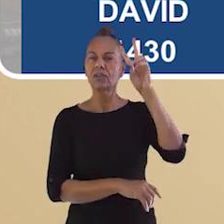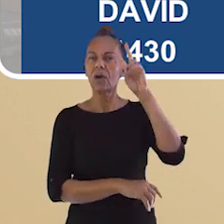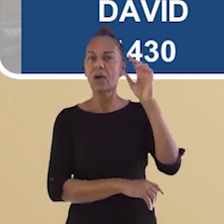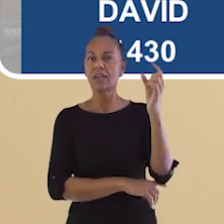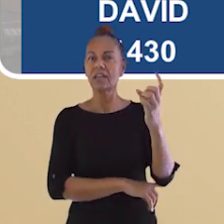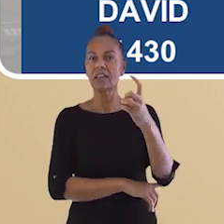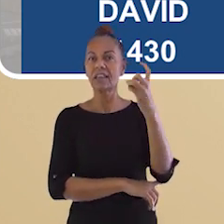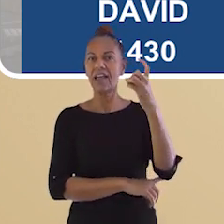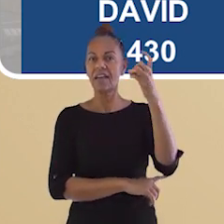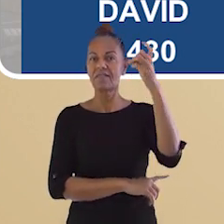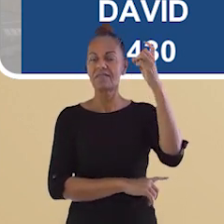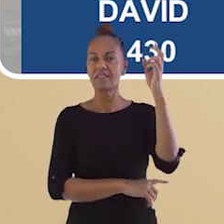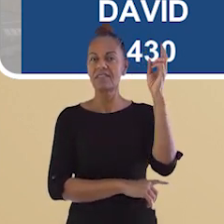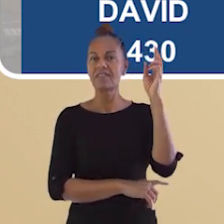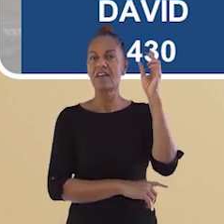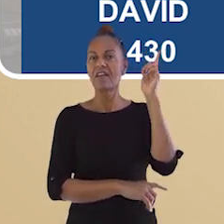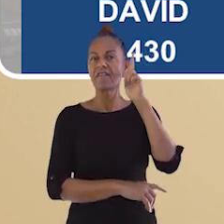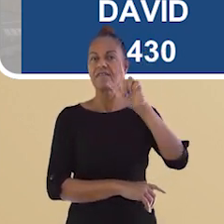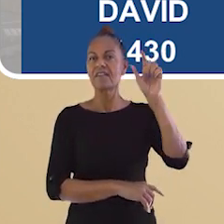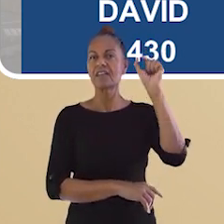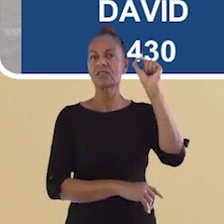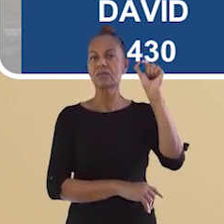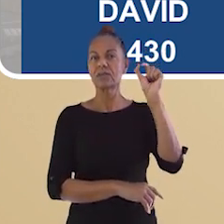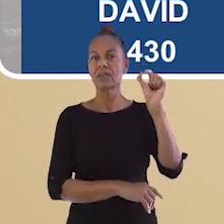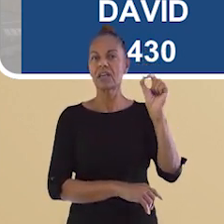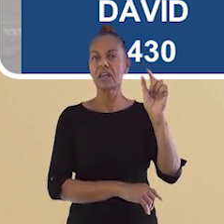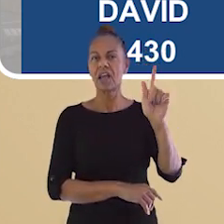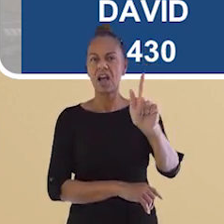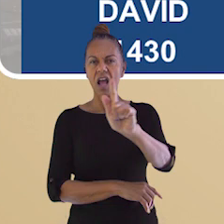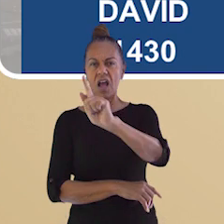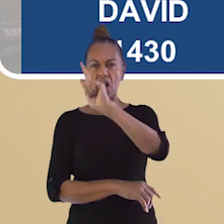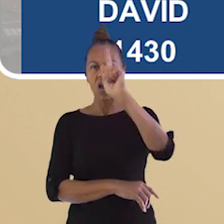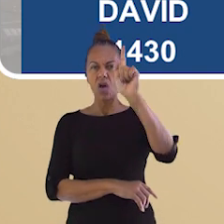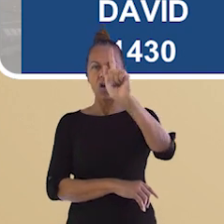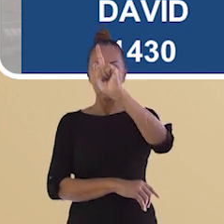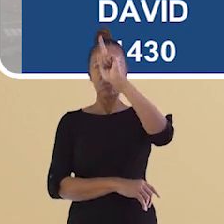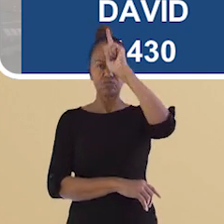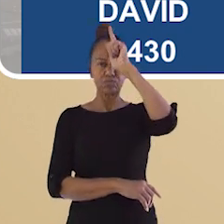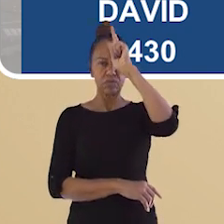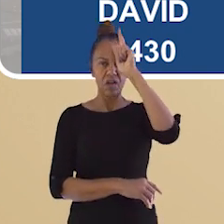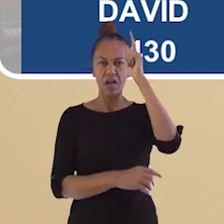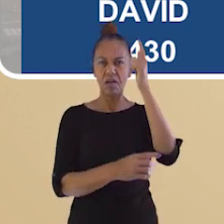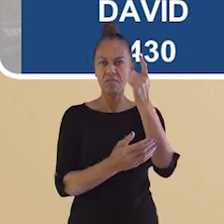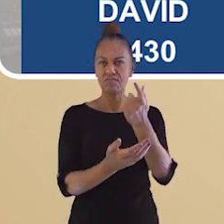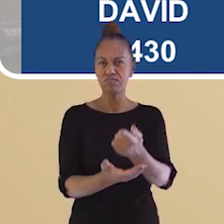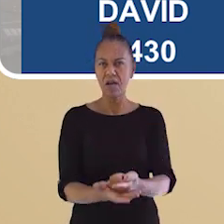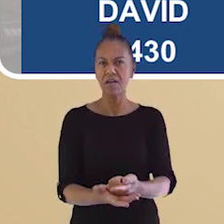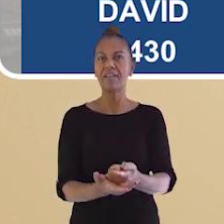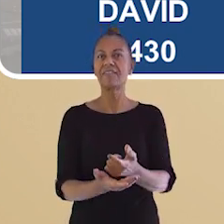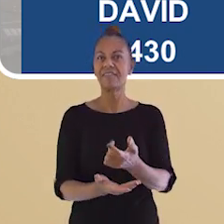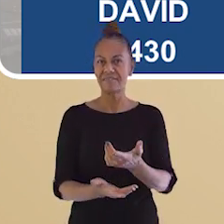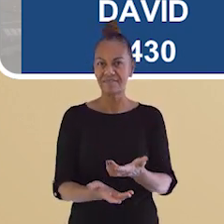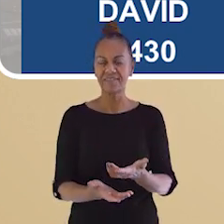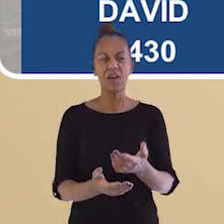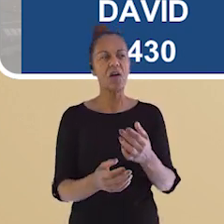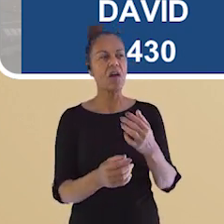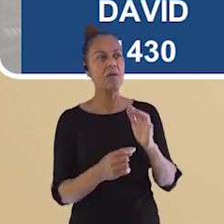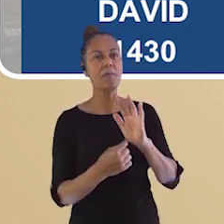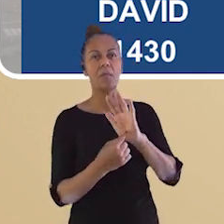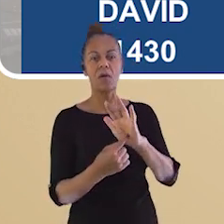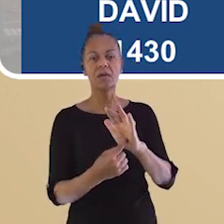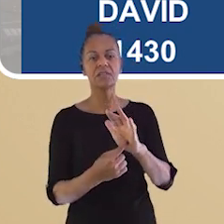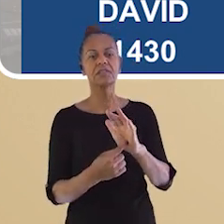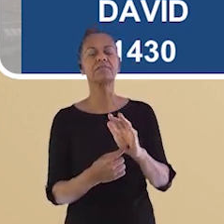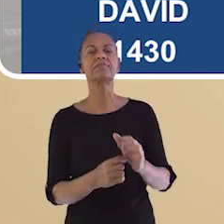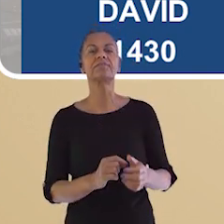famoso trecho no qual Davi vence o gigante Golias, como também a herança grega permanece nas proporções perfeitas para retratar o corpo